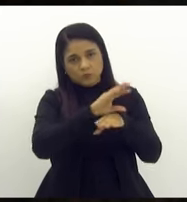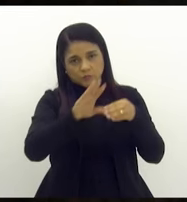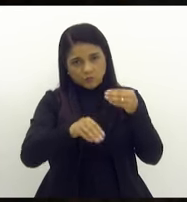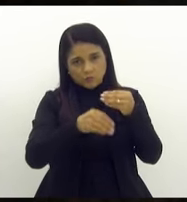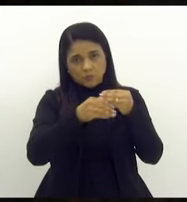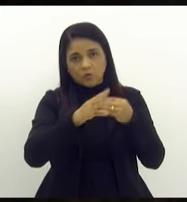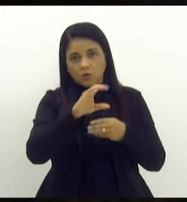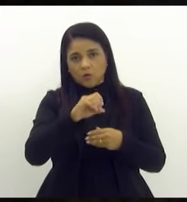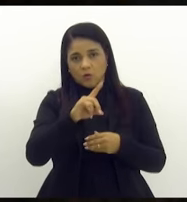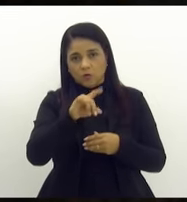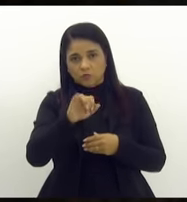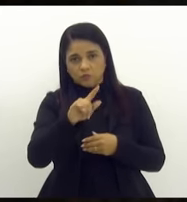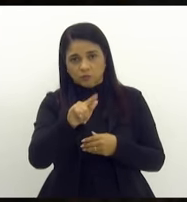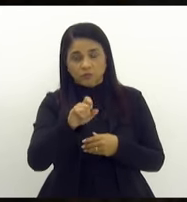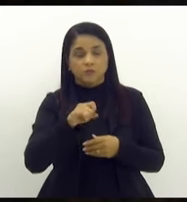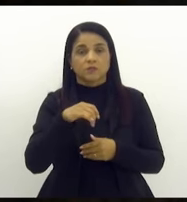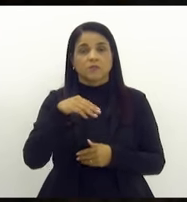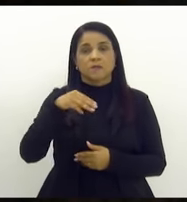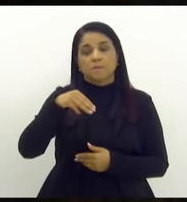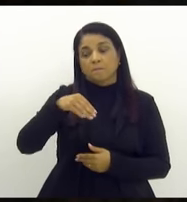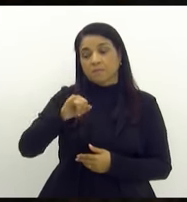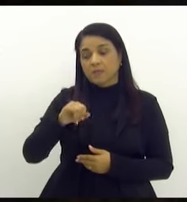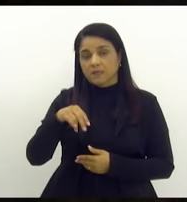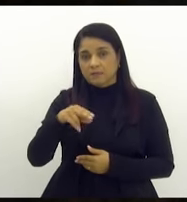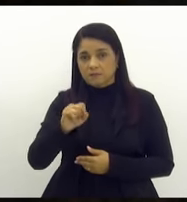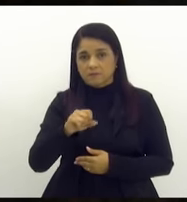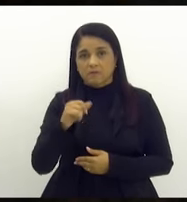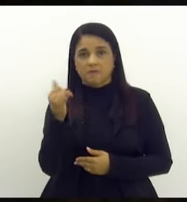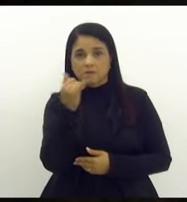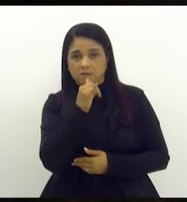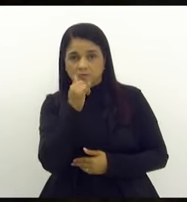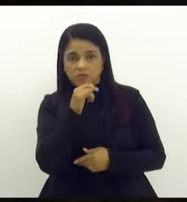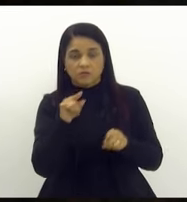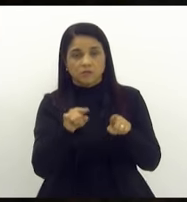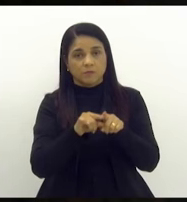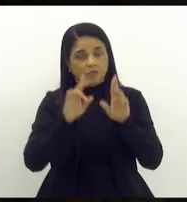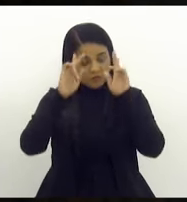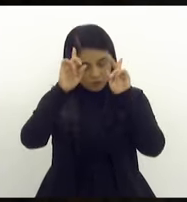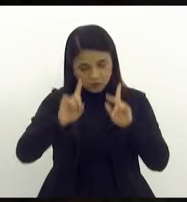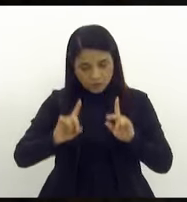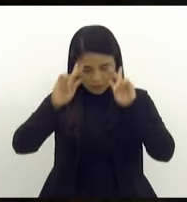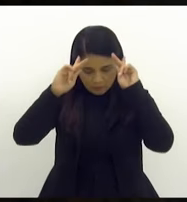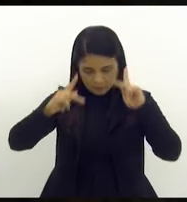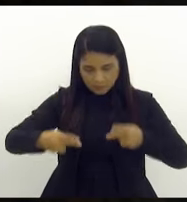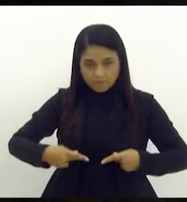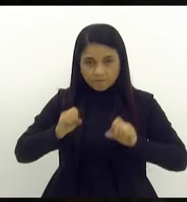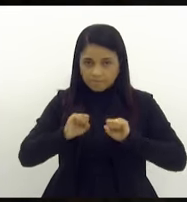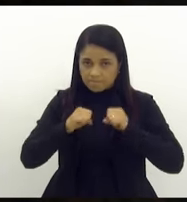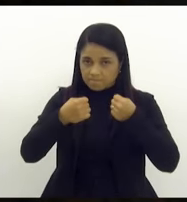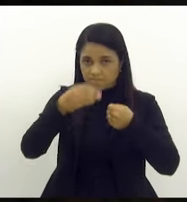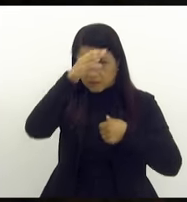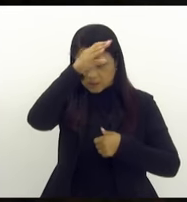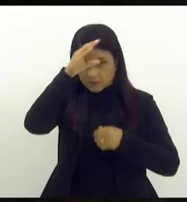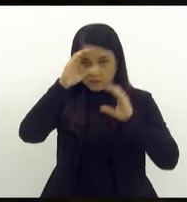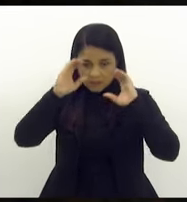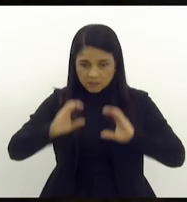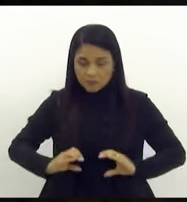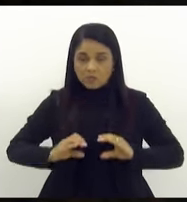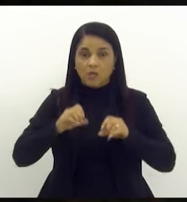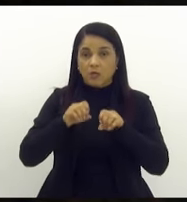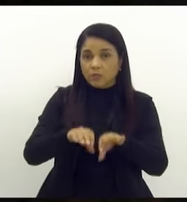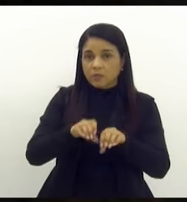códigos de Minas e energia de defesa dos direitos humanos e Cidadania de Educação de